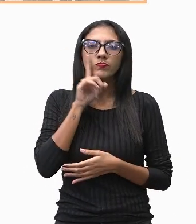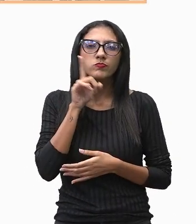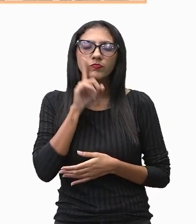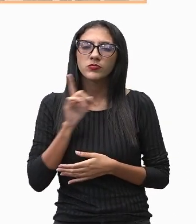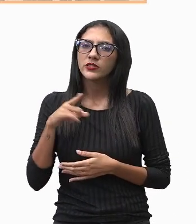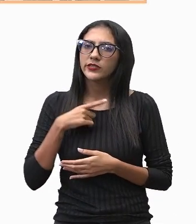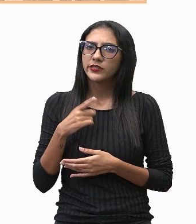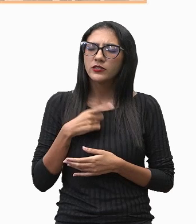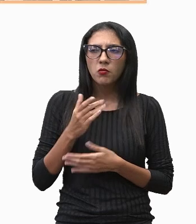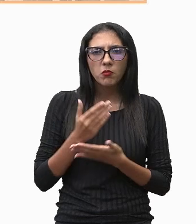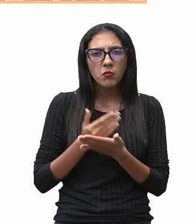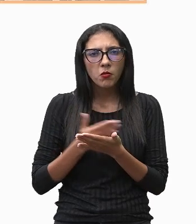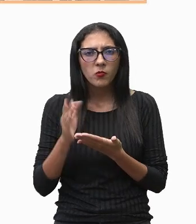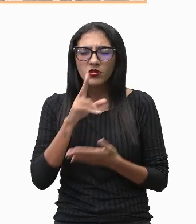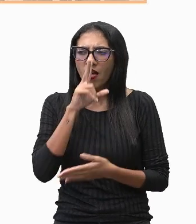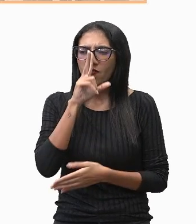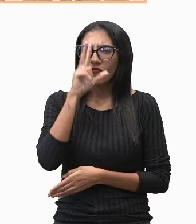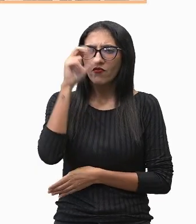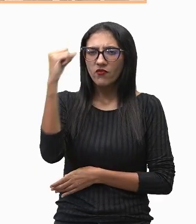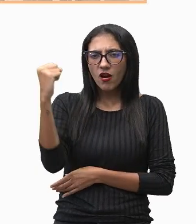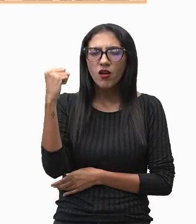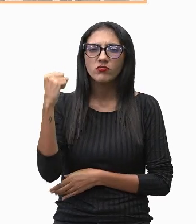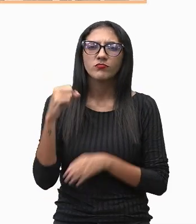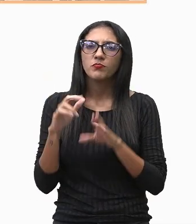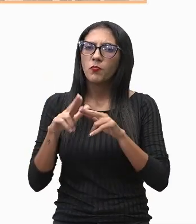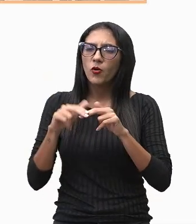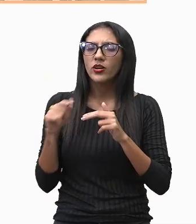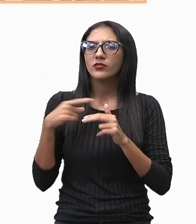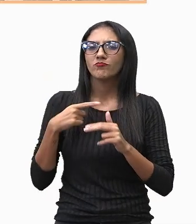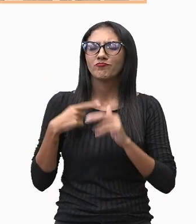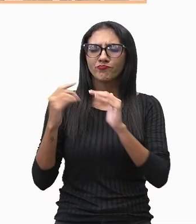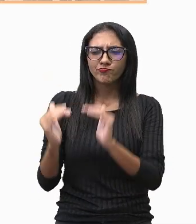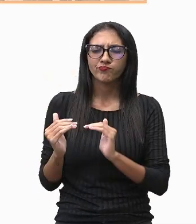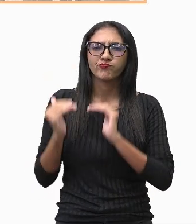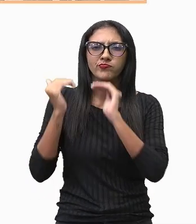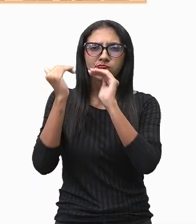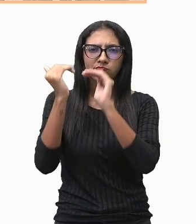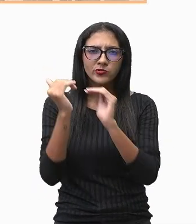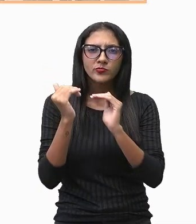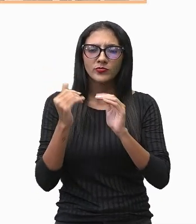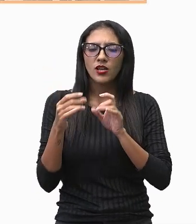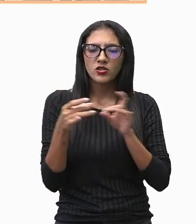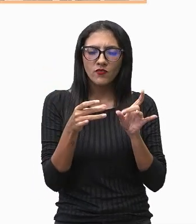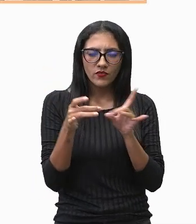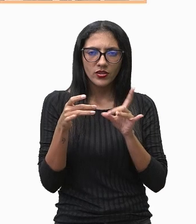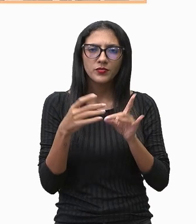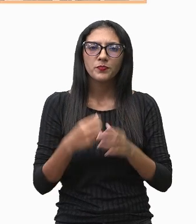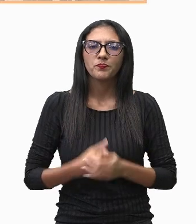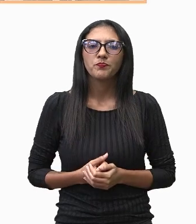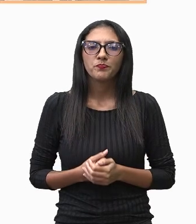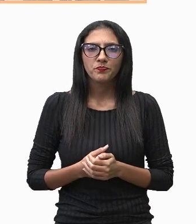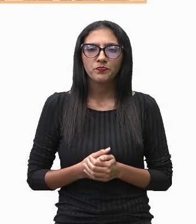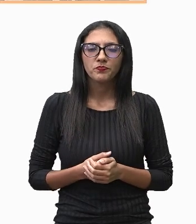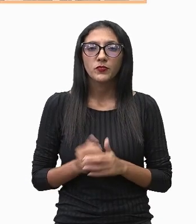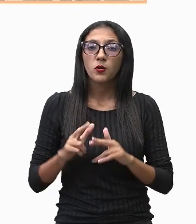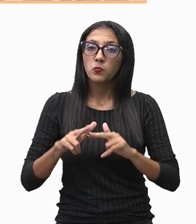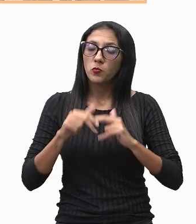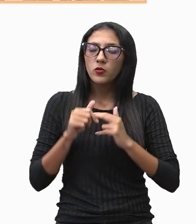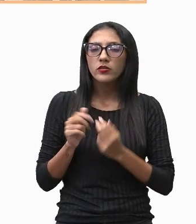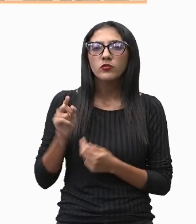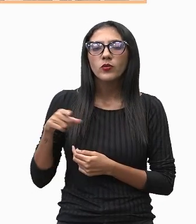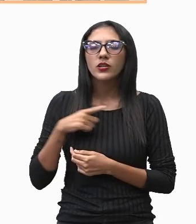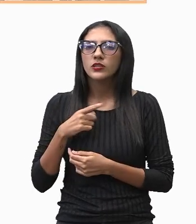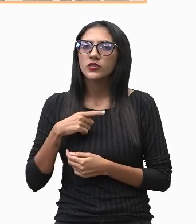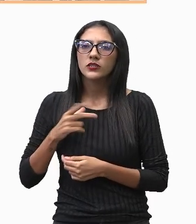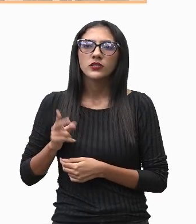se fortalecendo, assumindo essa liderança no comércio global. Então, os Estados Unidos, eles